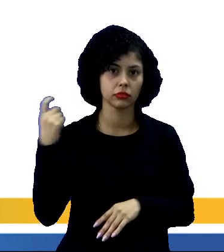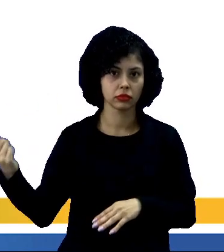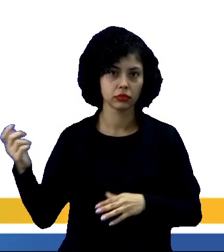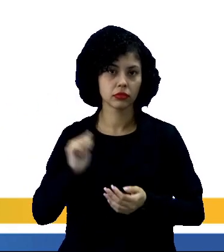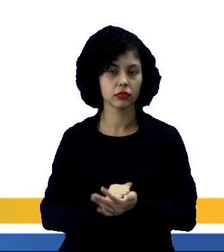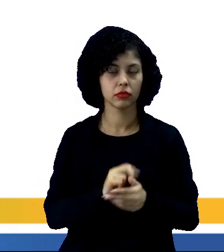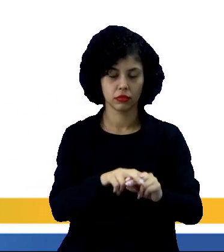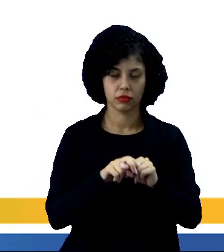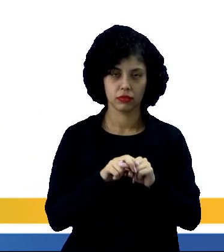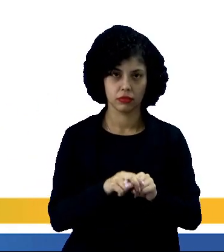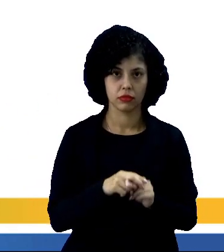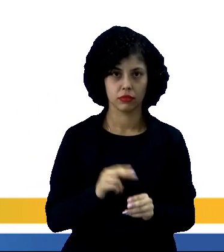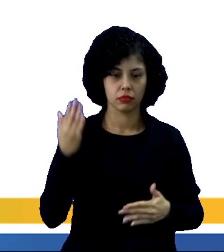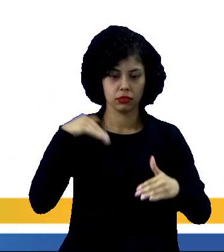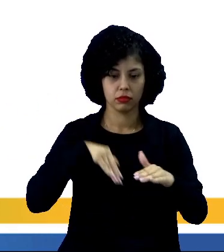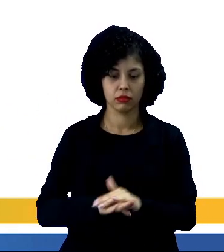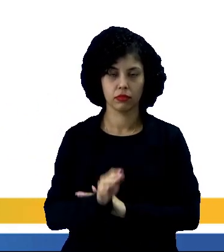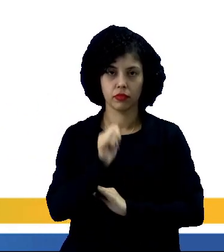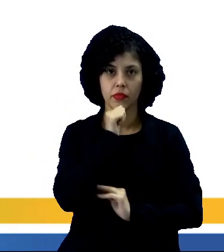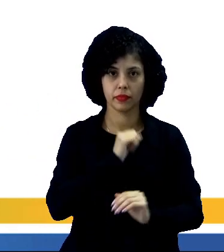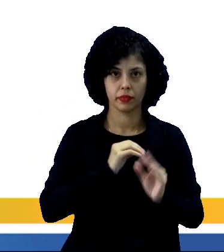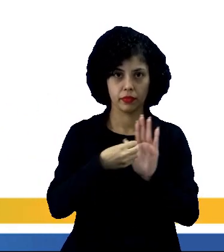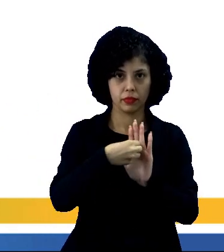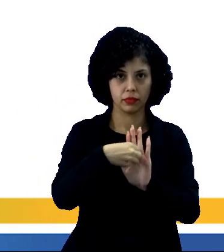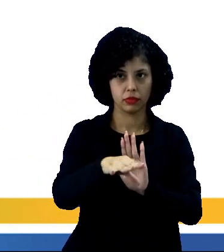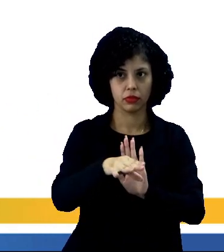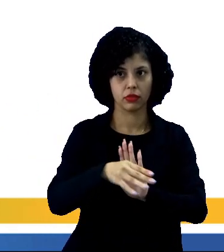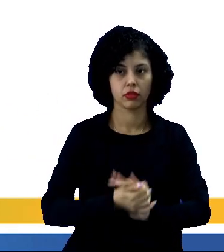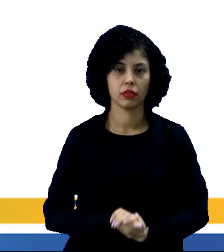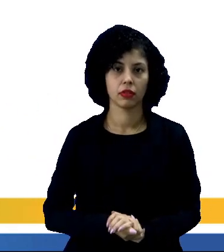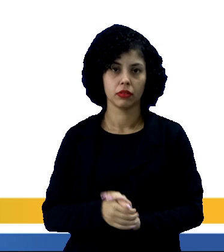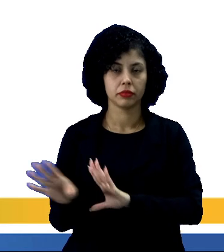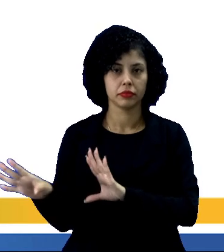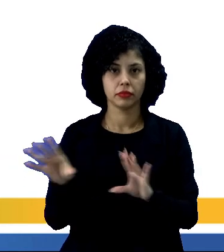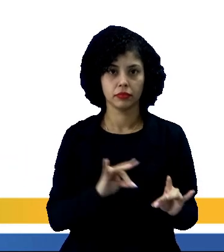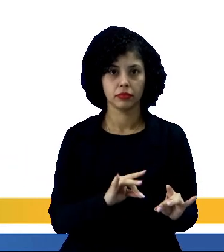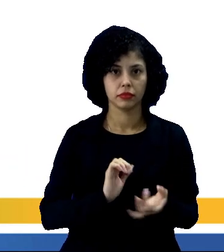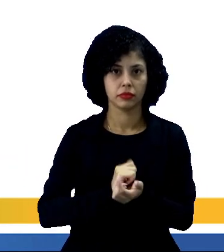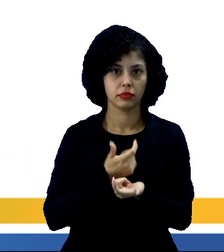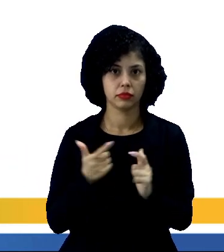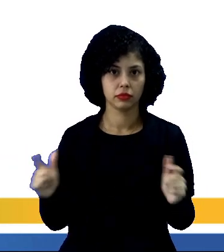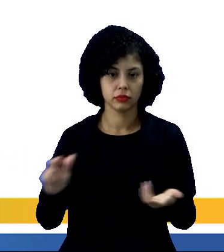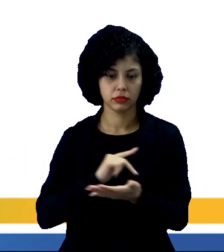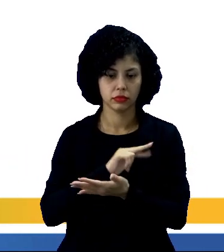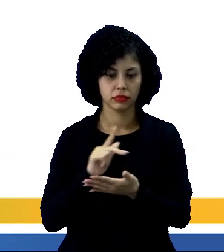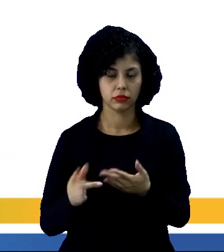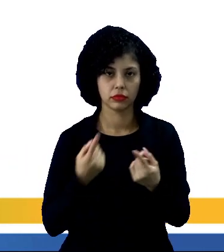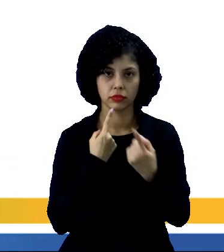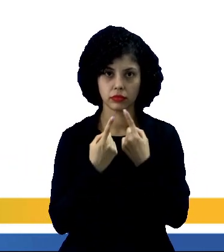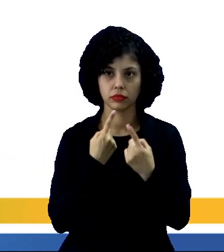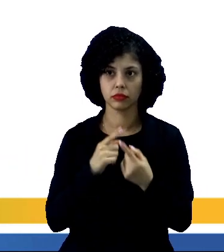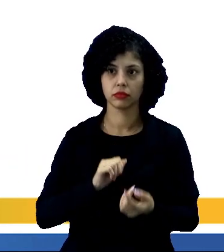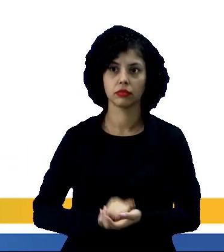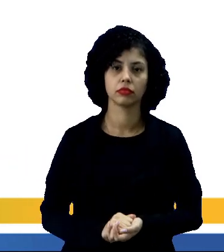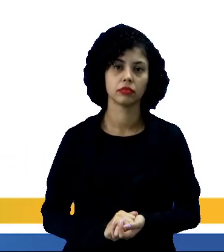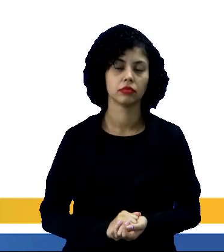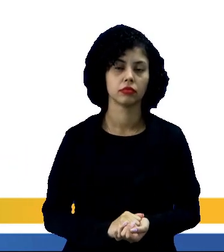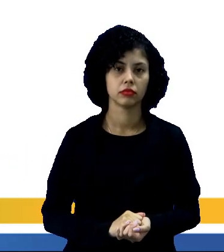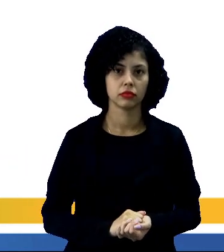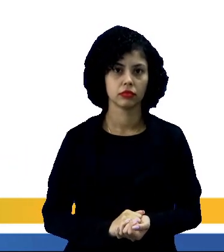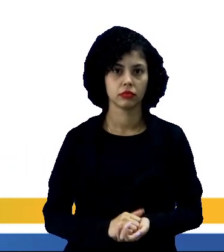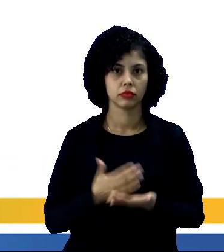Permitindo, por isso, ser armazenada e transmitidos através de uma maior variedade de meios de comunicação,